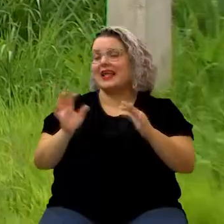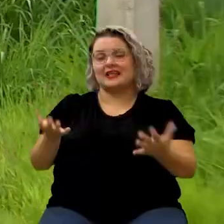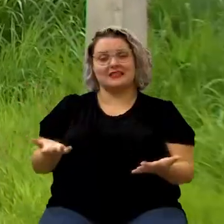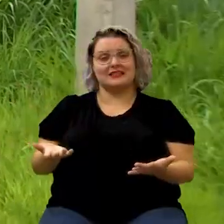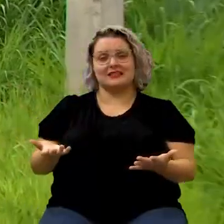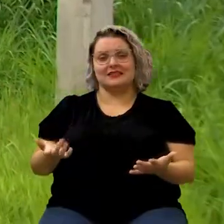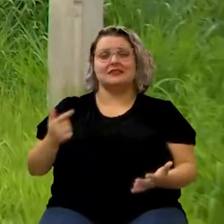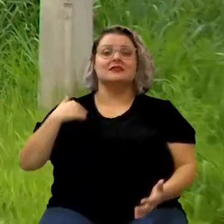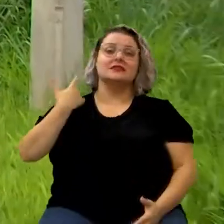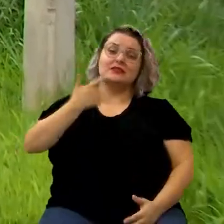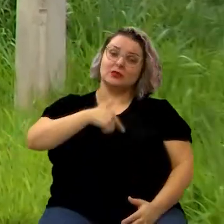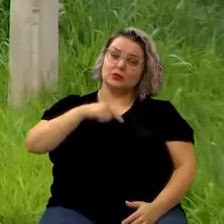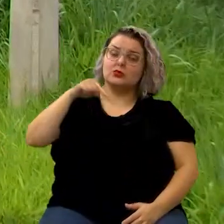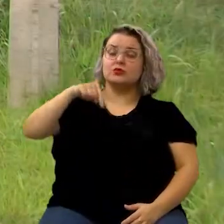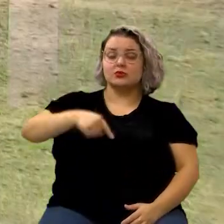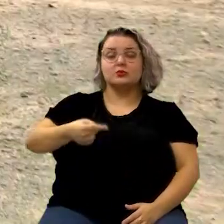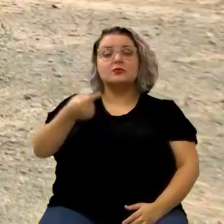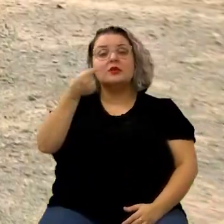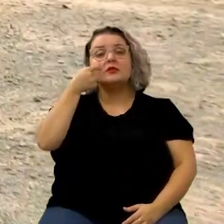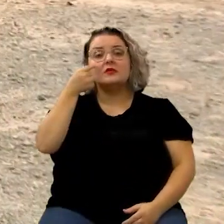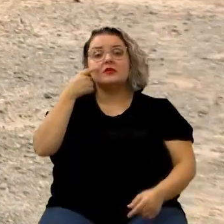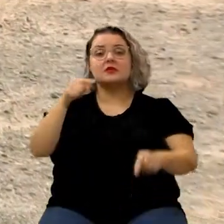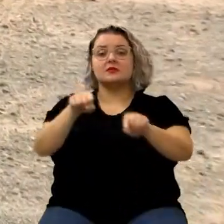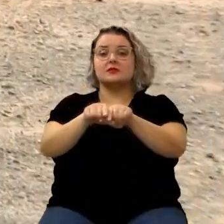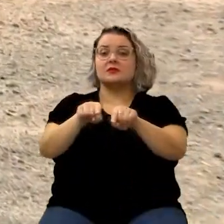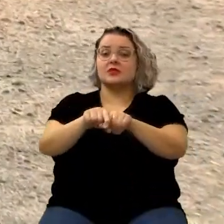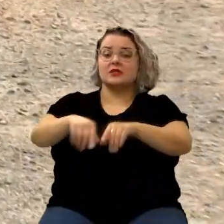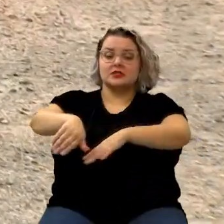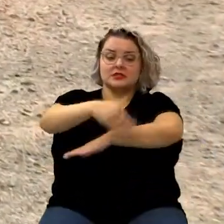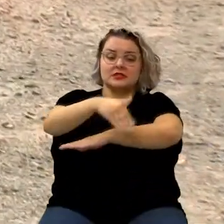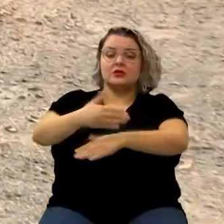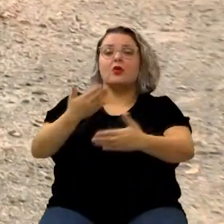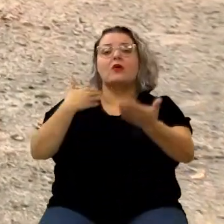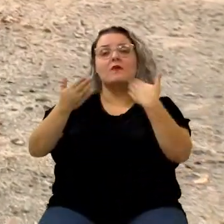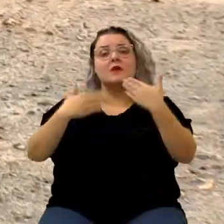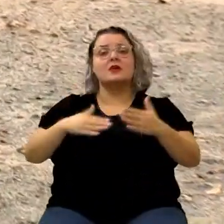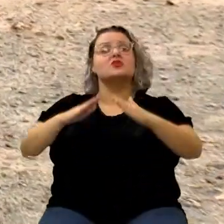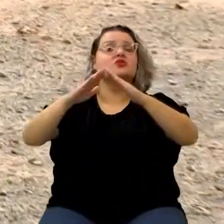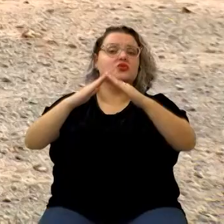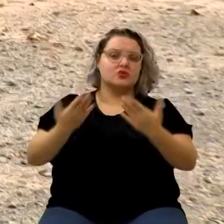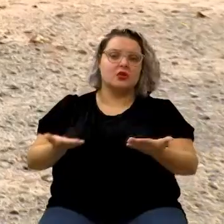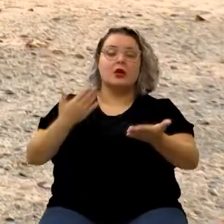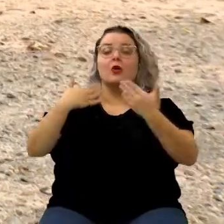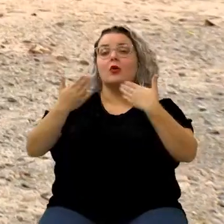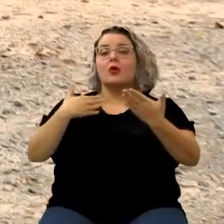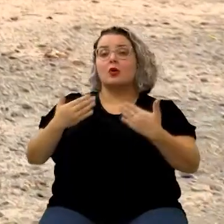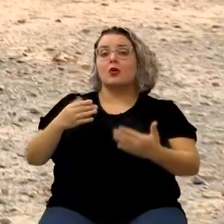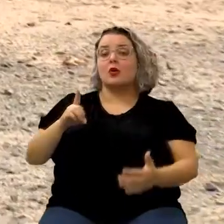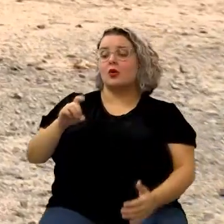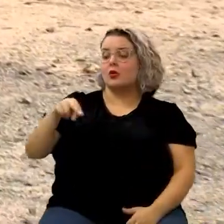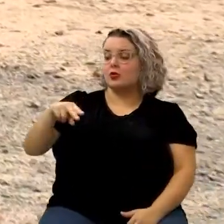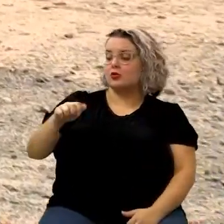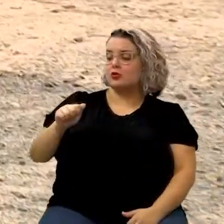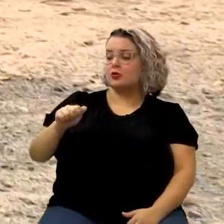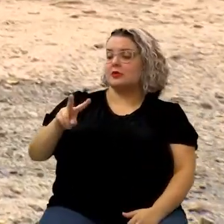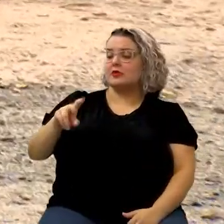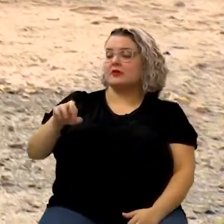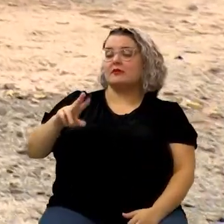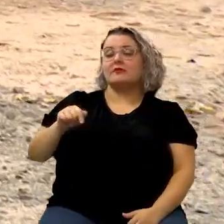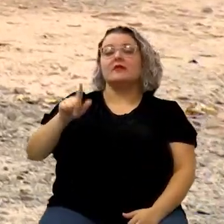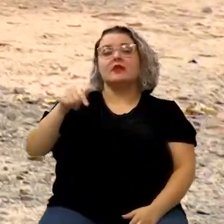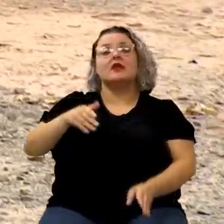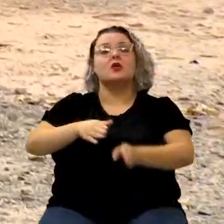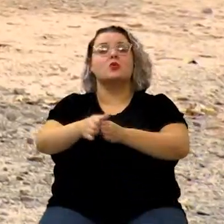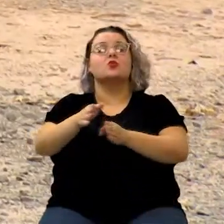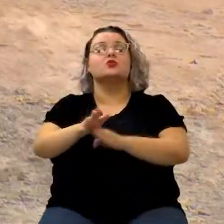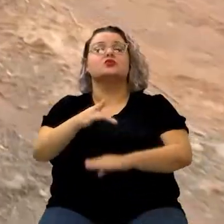nós viemos aqui hoje para ver também essas ruas conversar com os moradores e aproveitando a gente tá conversando com a dona Vera que quer conselheira de saúde